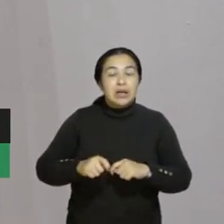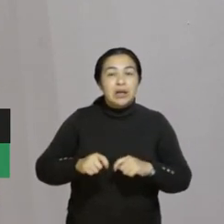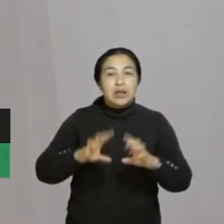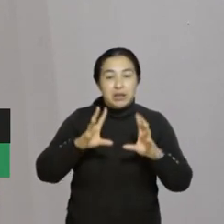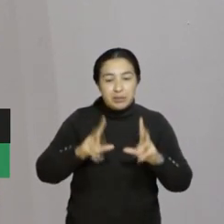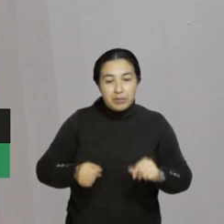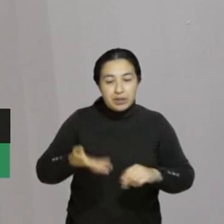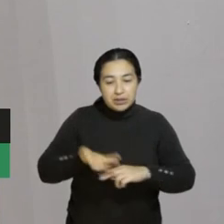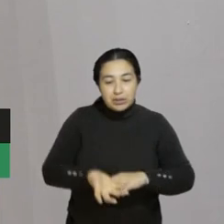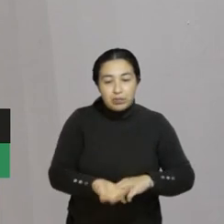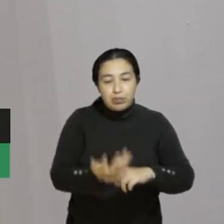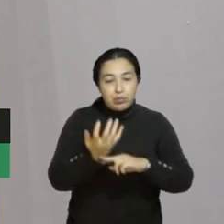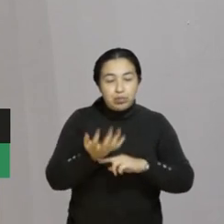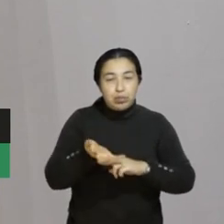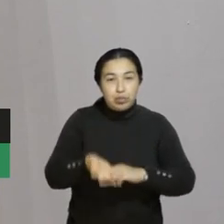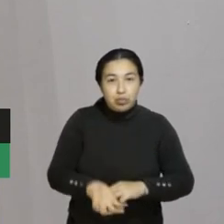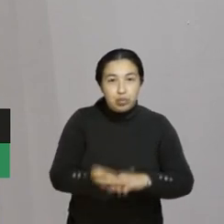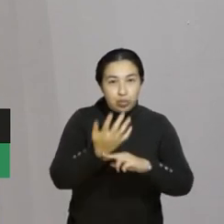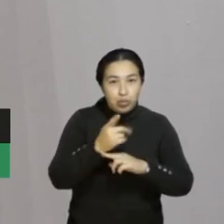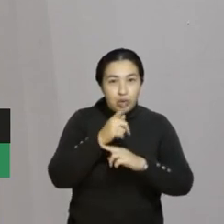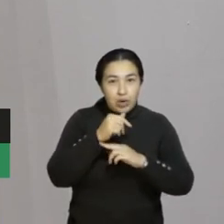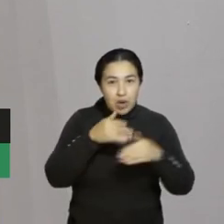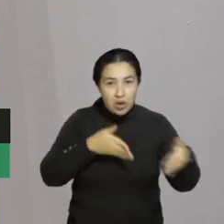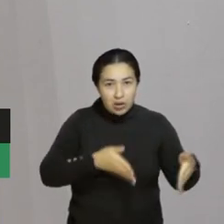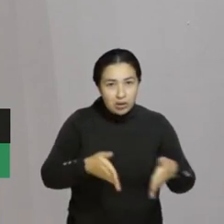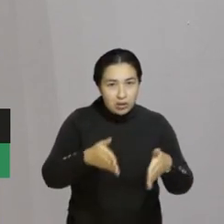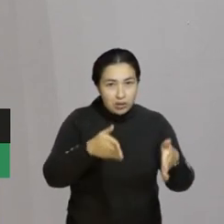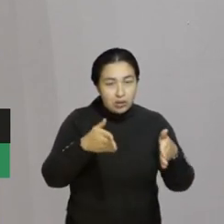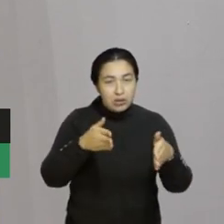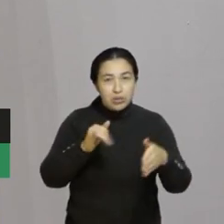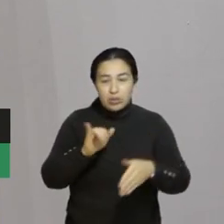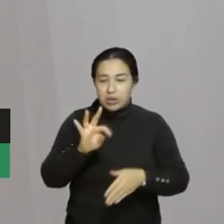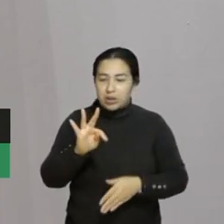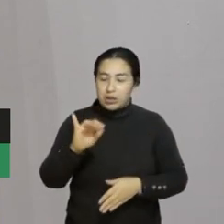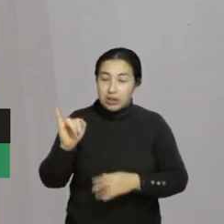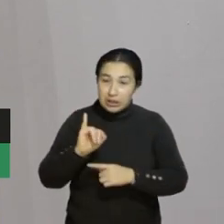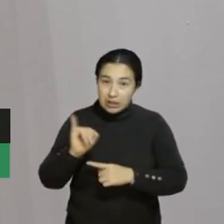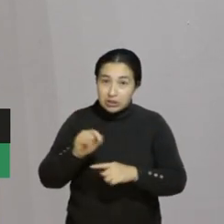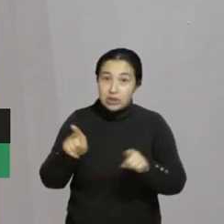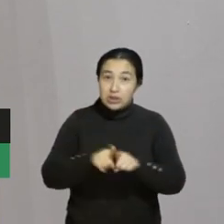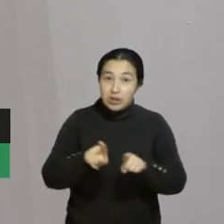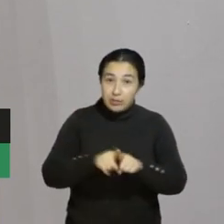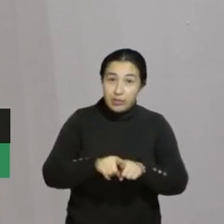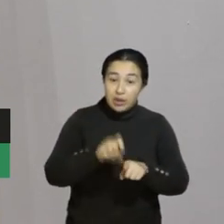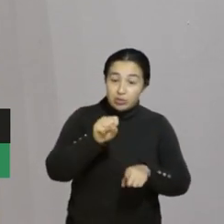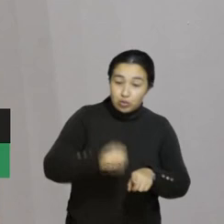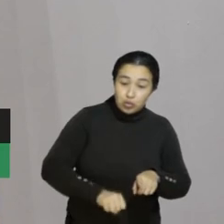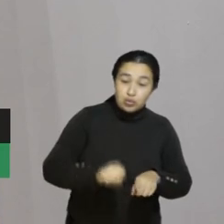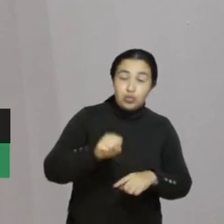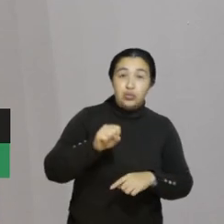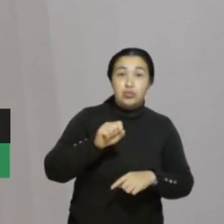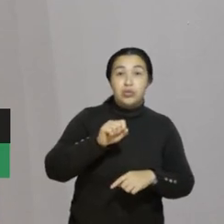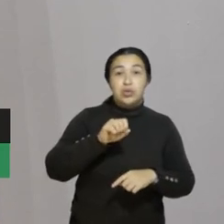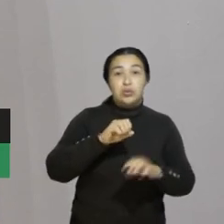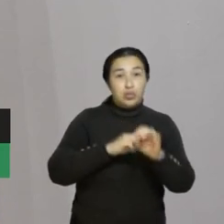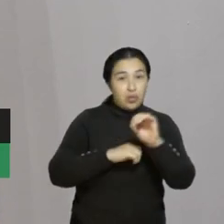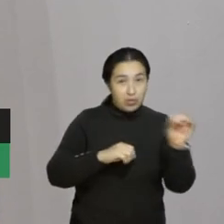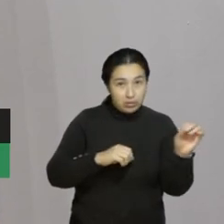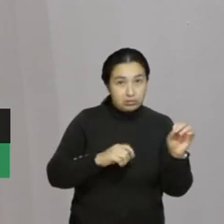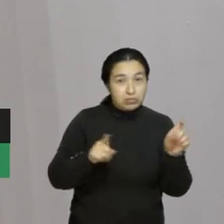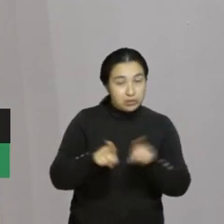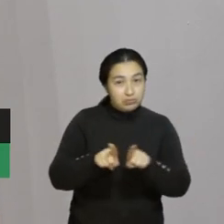de rios, não só do Rio Itajaí-Açu, como o Rio Itajaí do Oeste e seus afluentes, numa